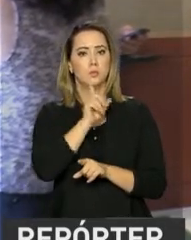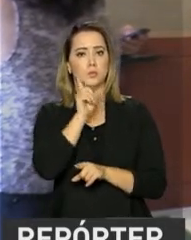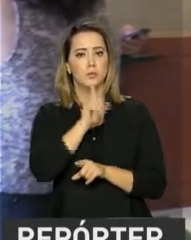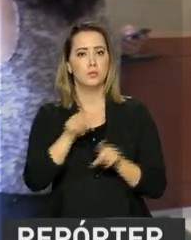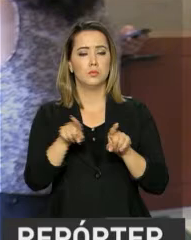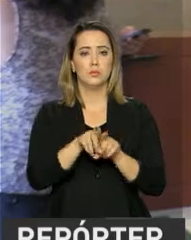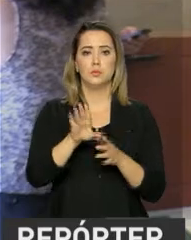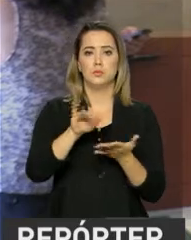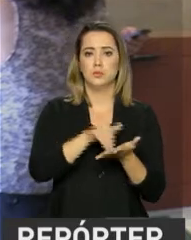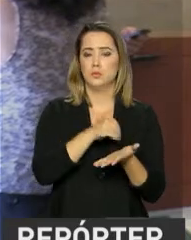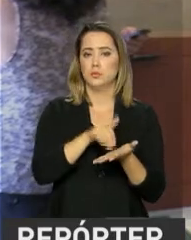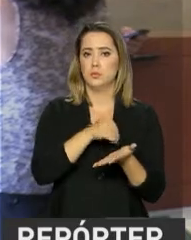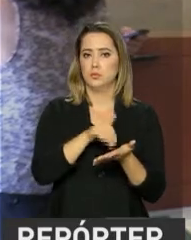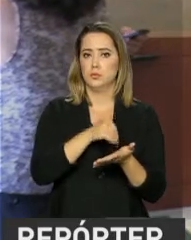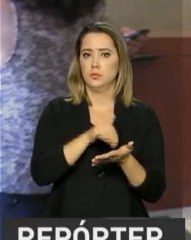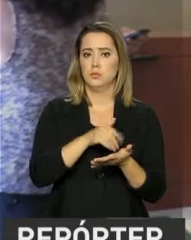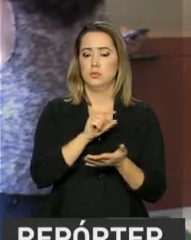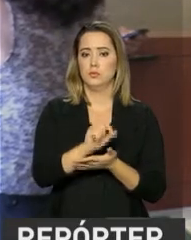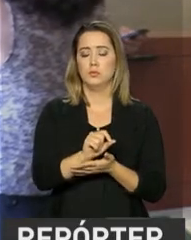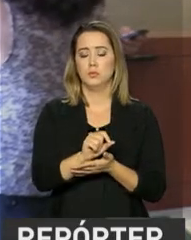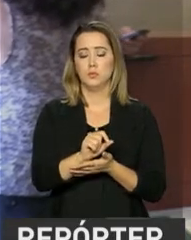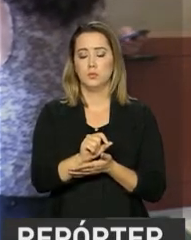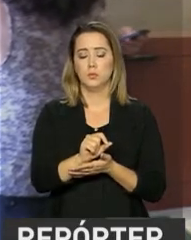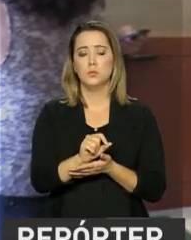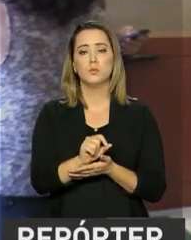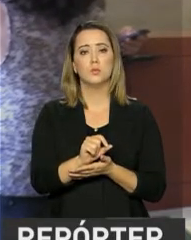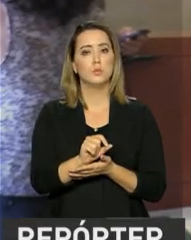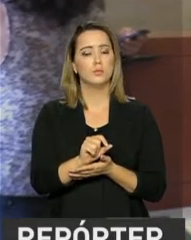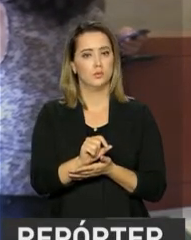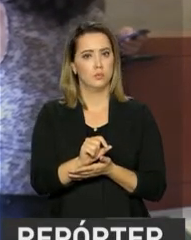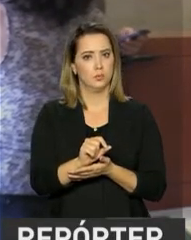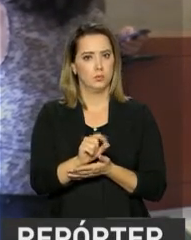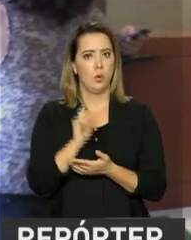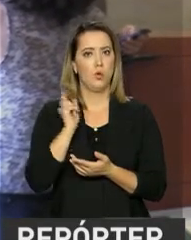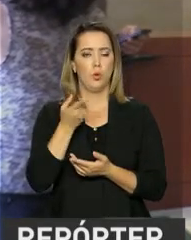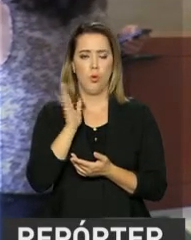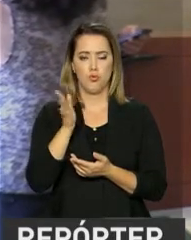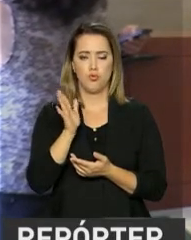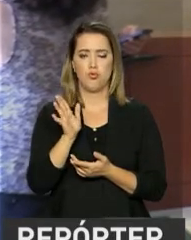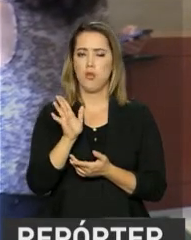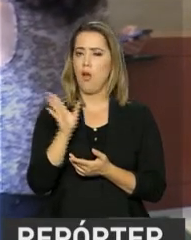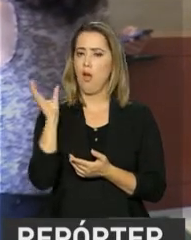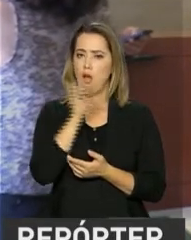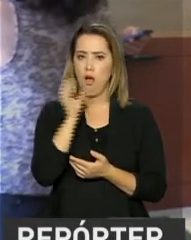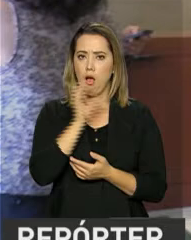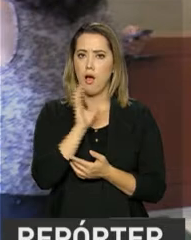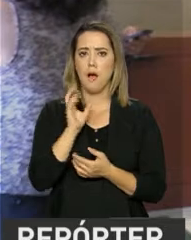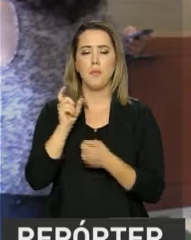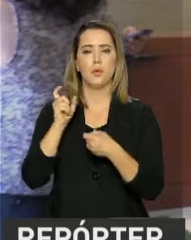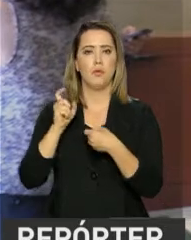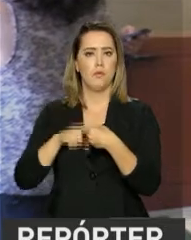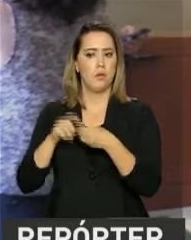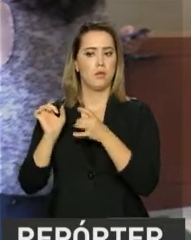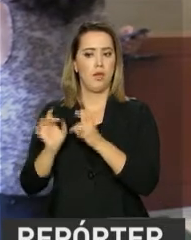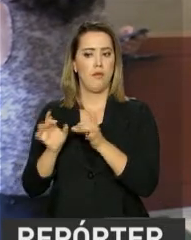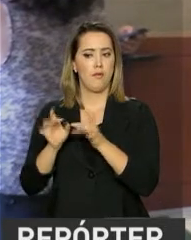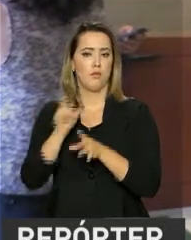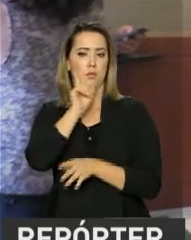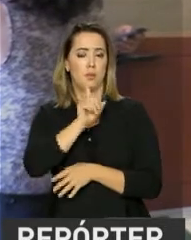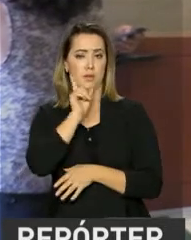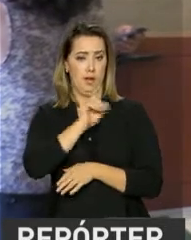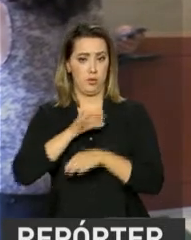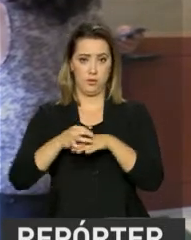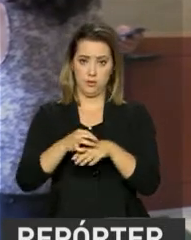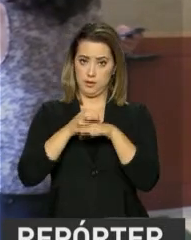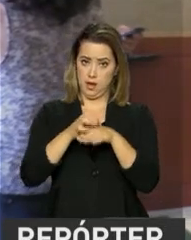secretário só no facebook há aqui nós logo possamos voltar de mercado eu saio daqui animado